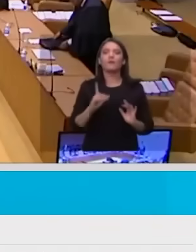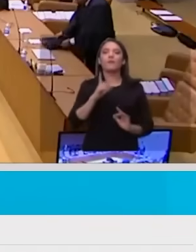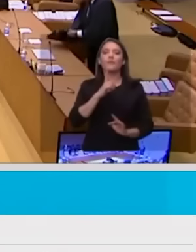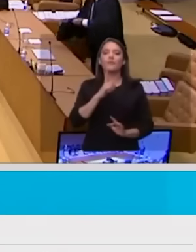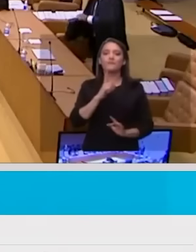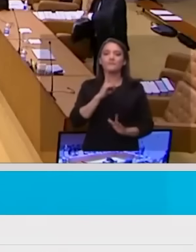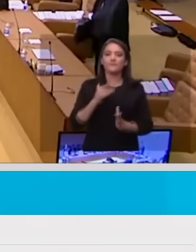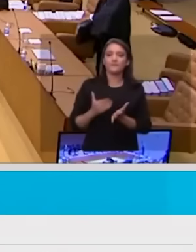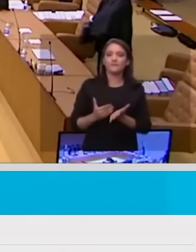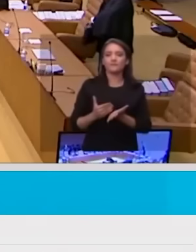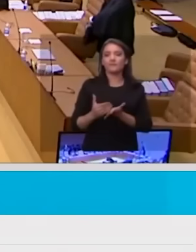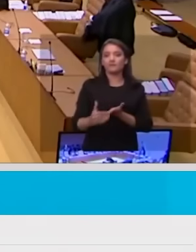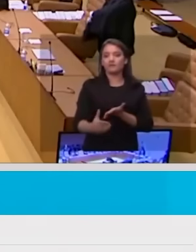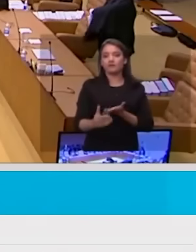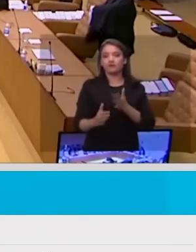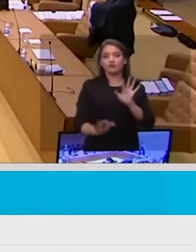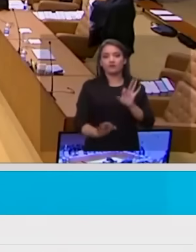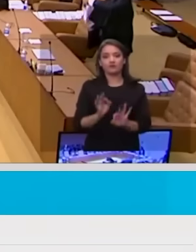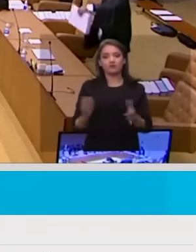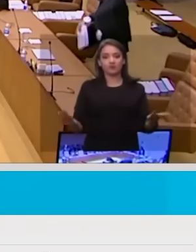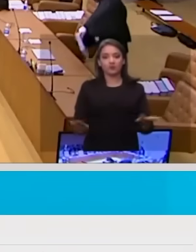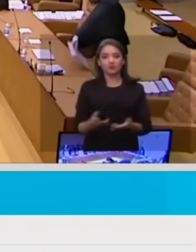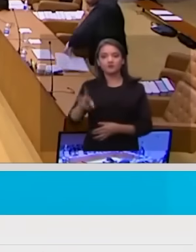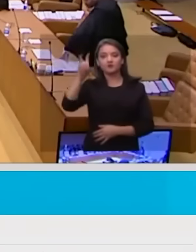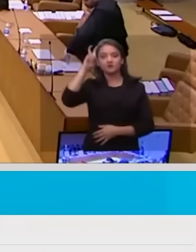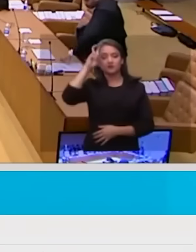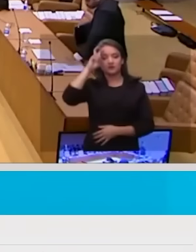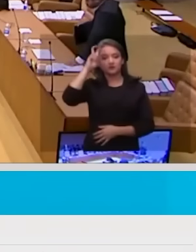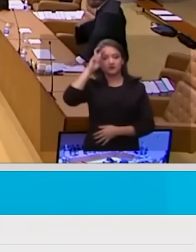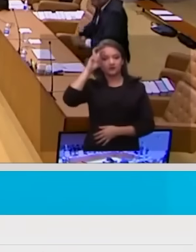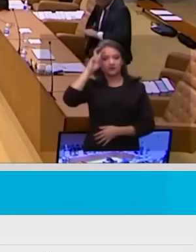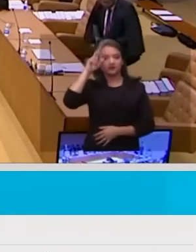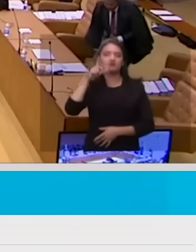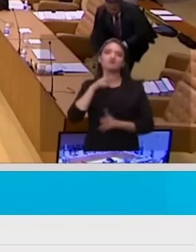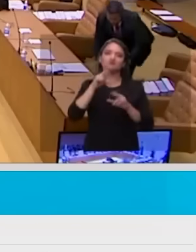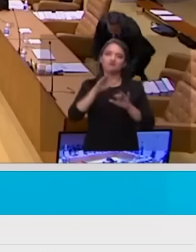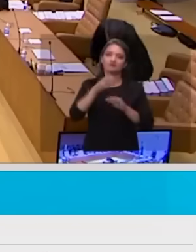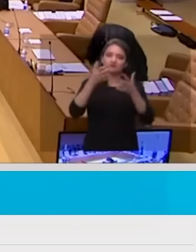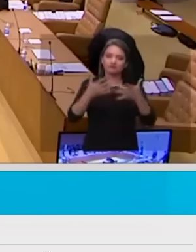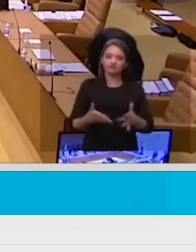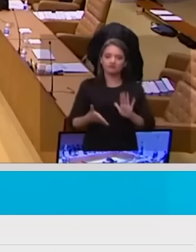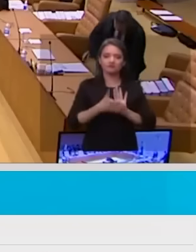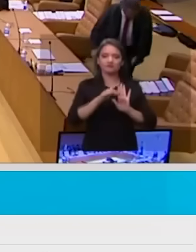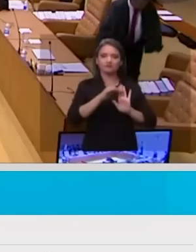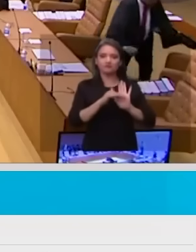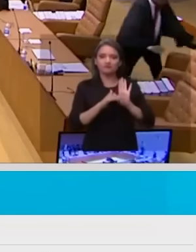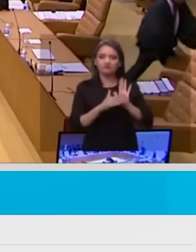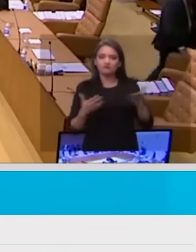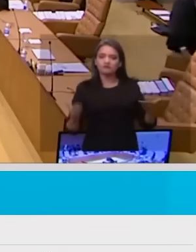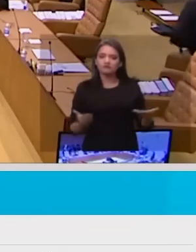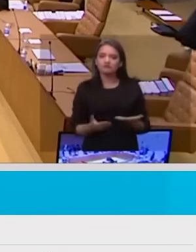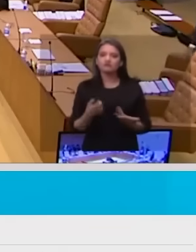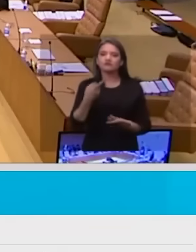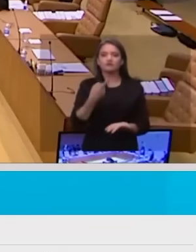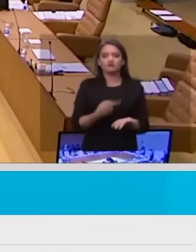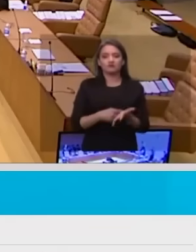senador Vanderlan. Esses dois nomes fizeram então um compromisso com a oposição que vão reverter o seu voto. De acordo com nomes